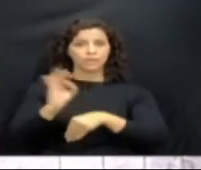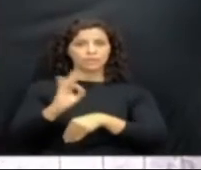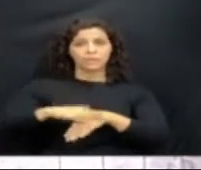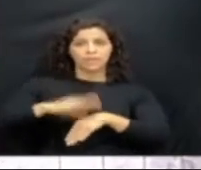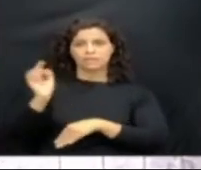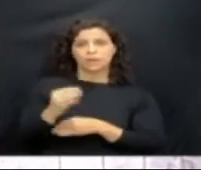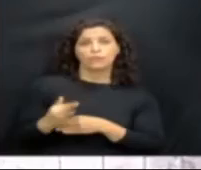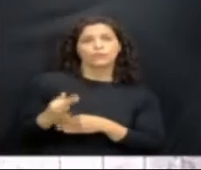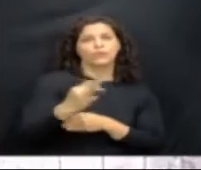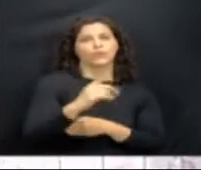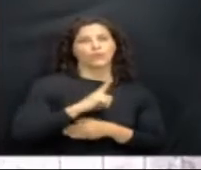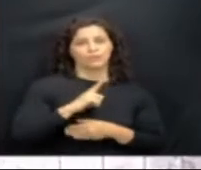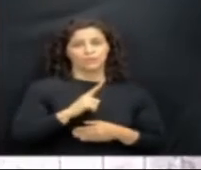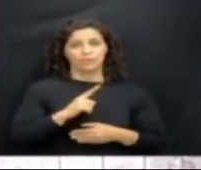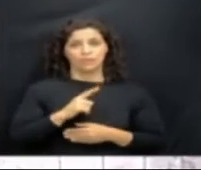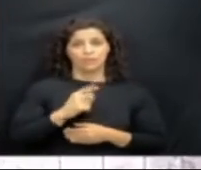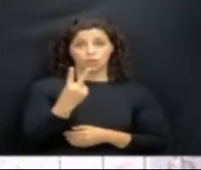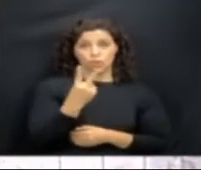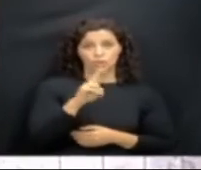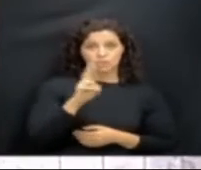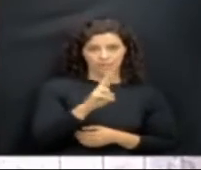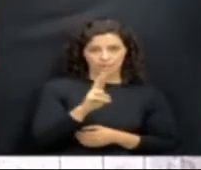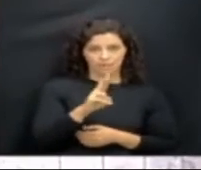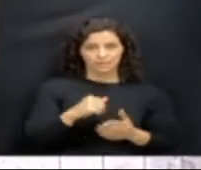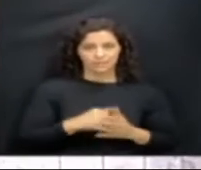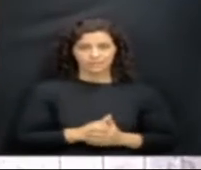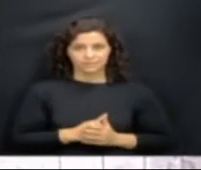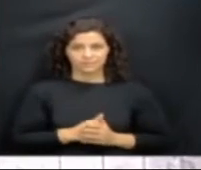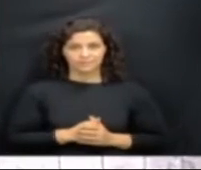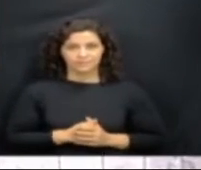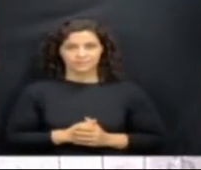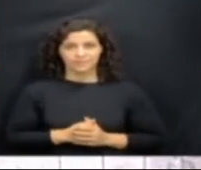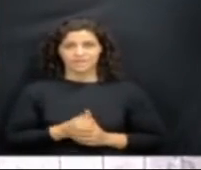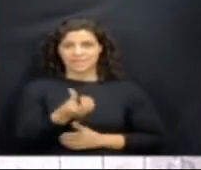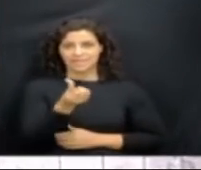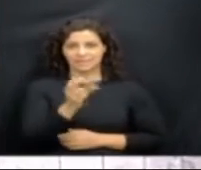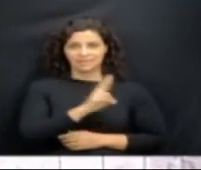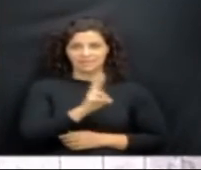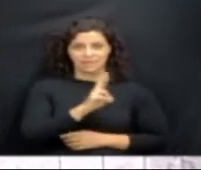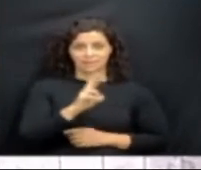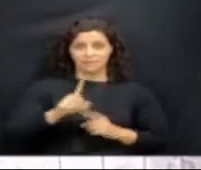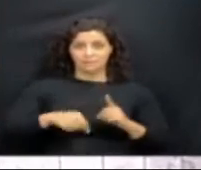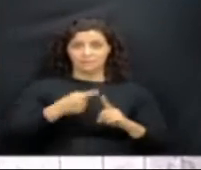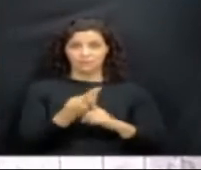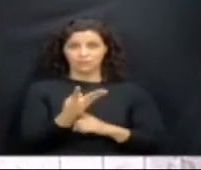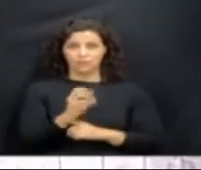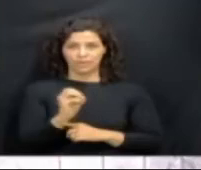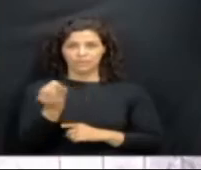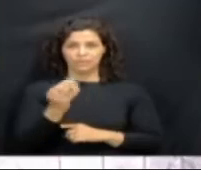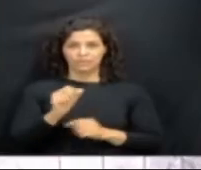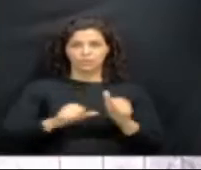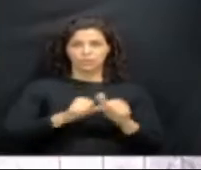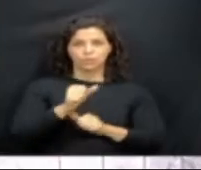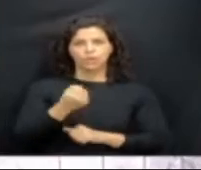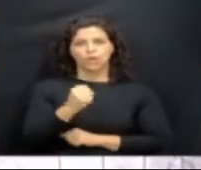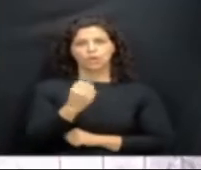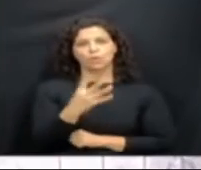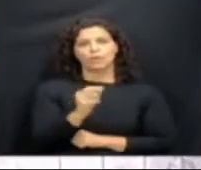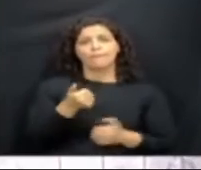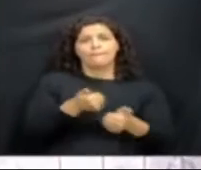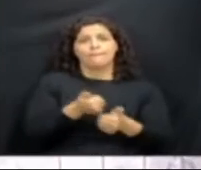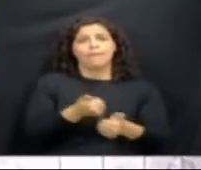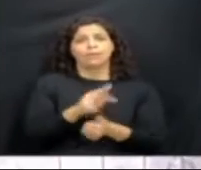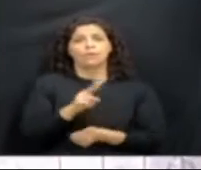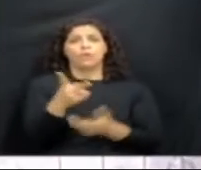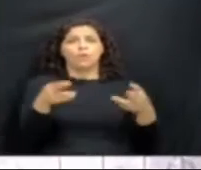40%, que de 2, deputado Romanelli, de 6... vai voltar a ser 8,40, próximo dos 10 que está